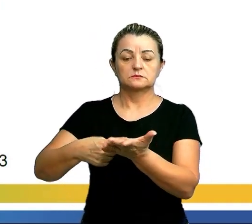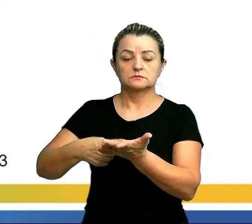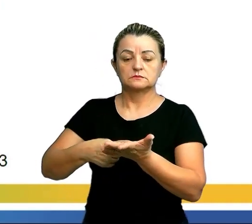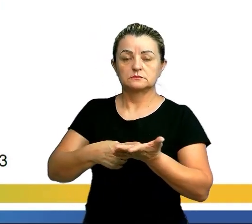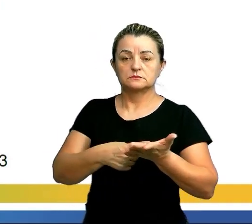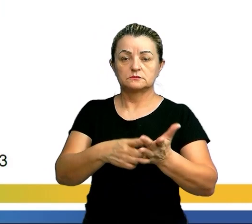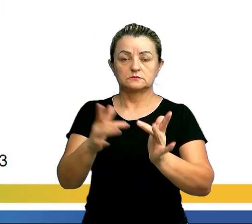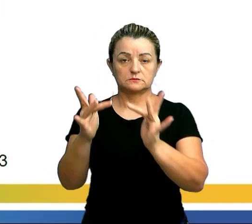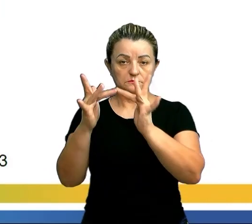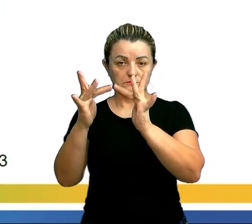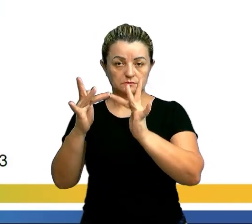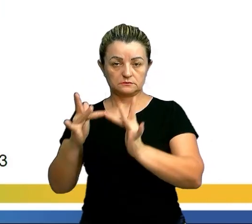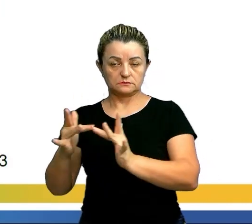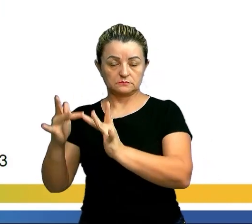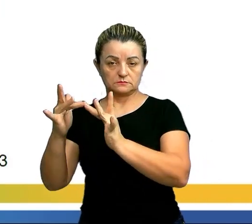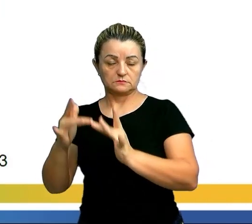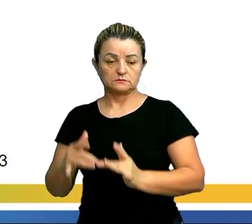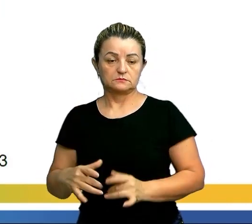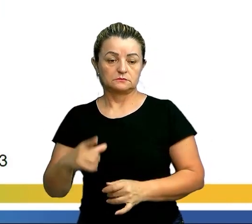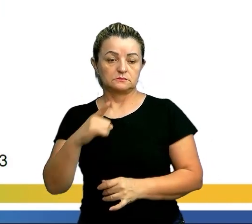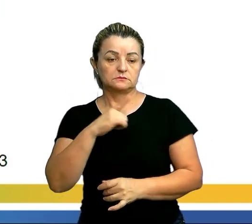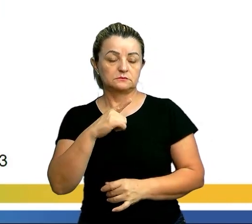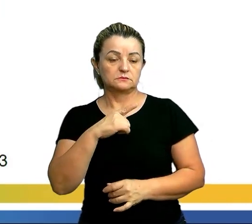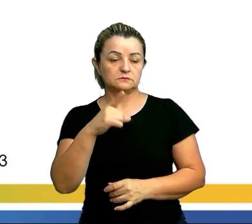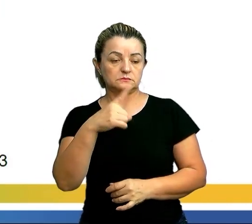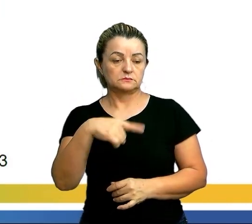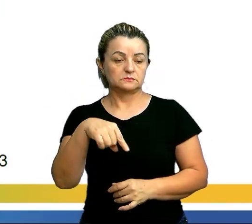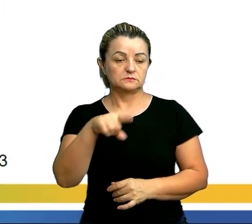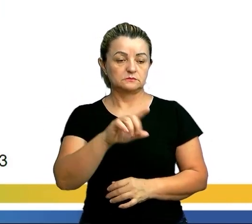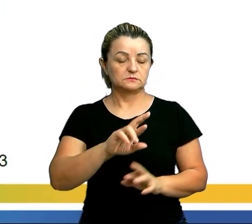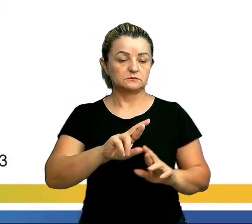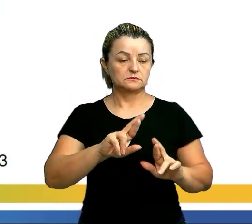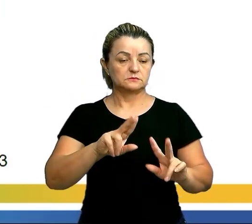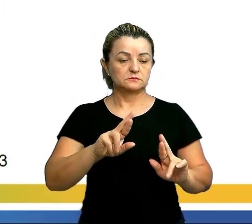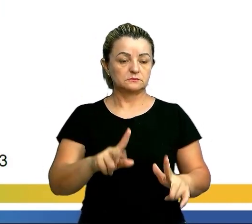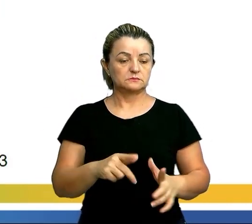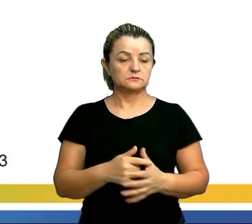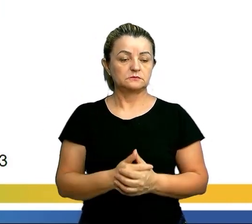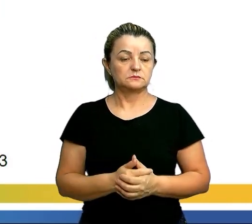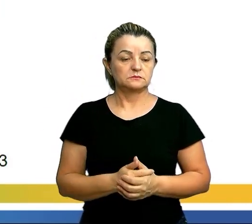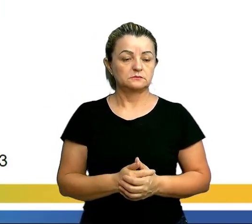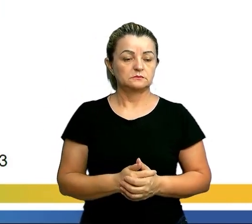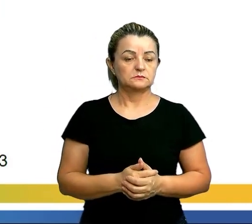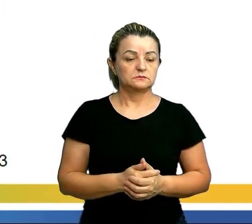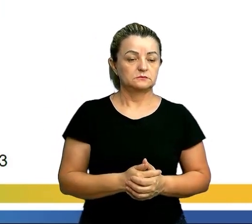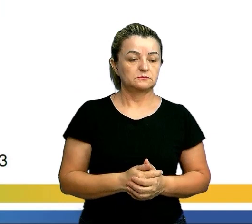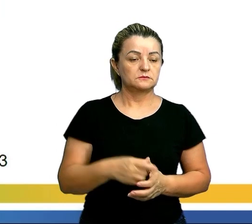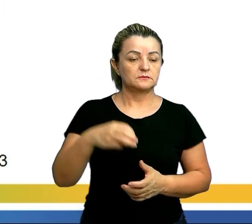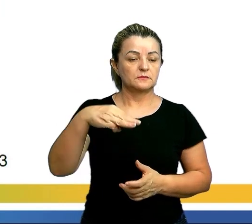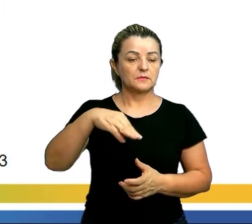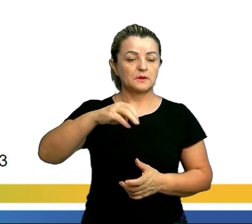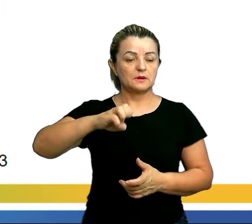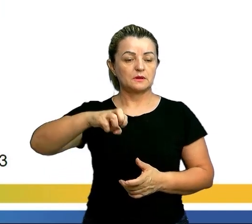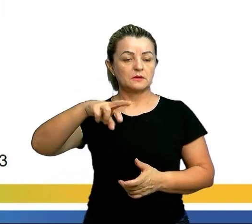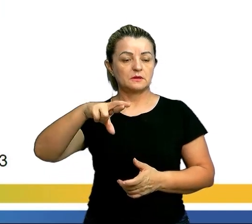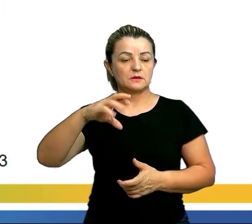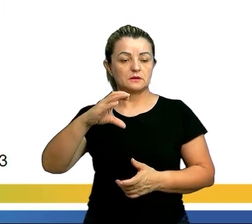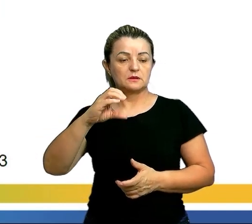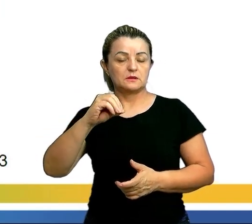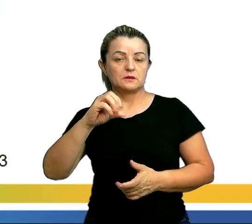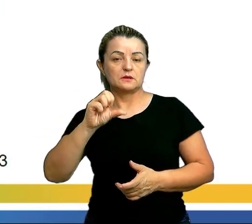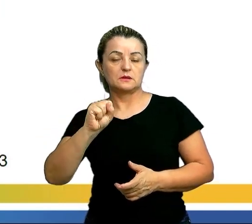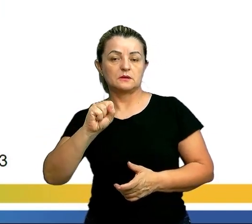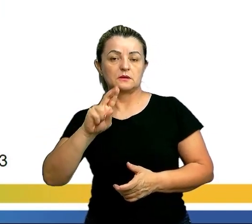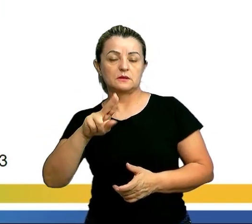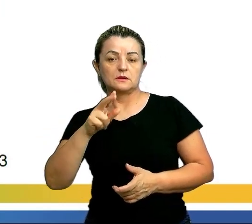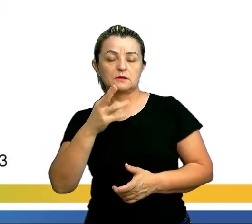da Ásia-Pacífico. Temos a ASEAN, temos a CARICOM, temos ali o Mercosul em verde, enfim.